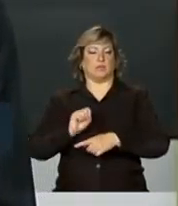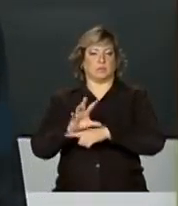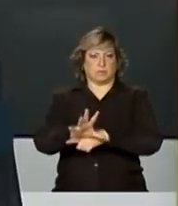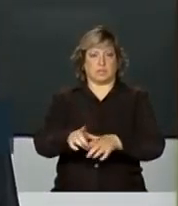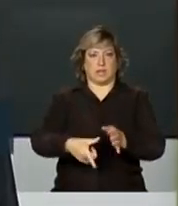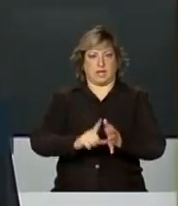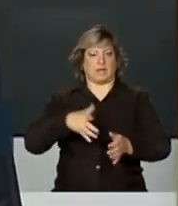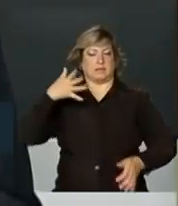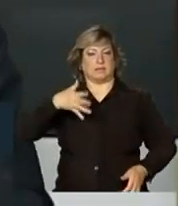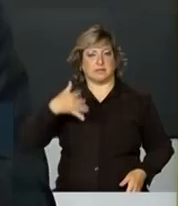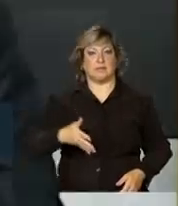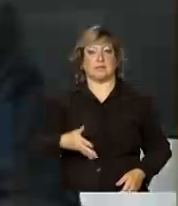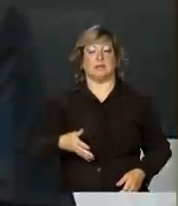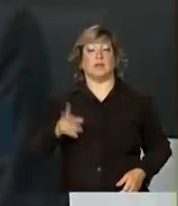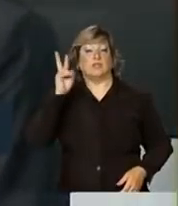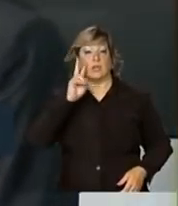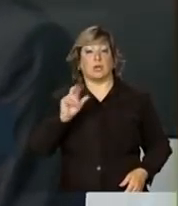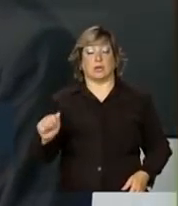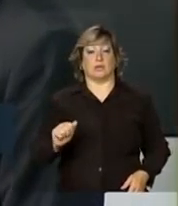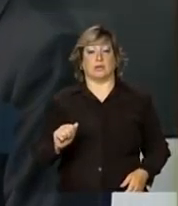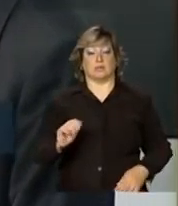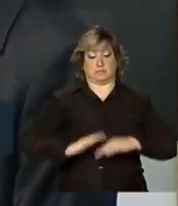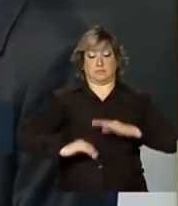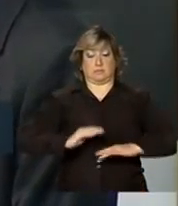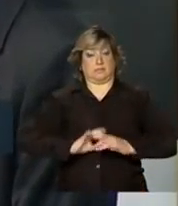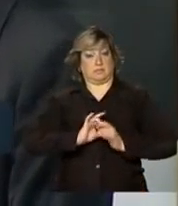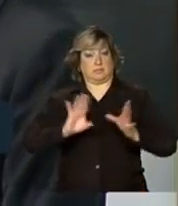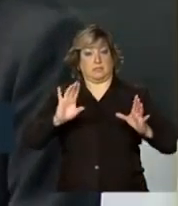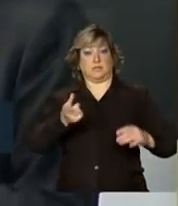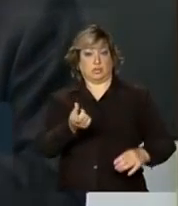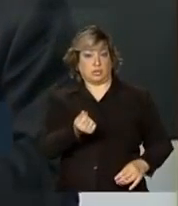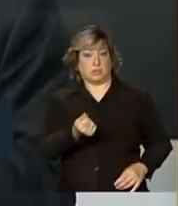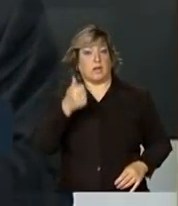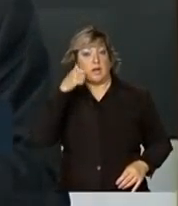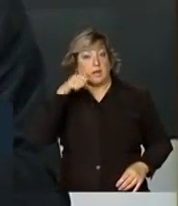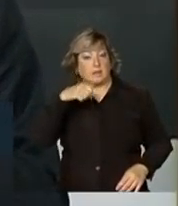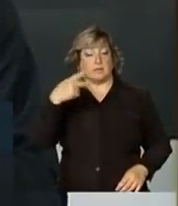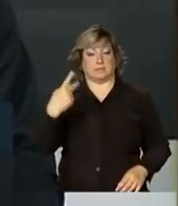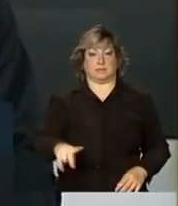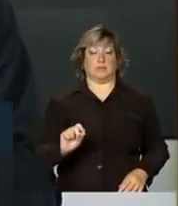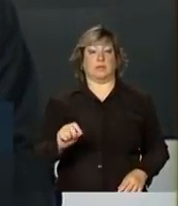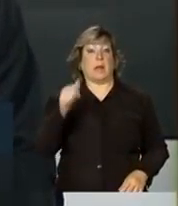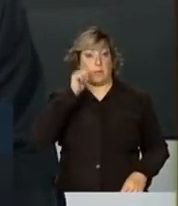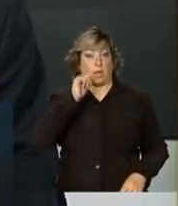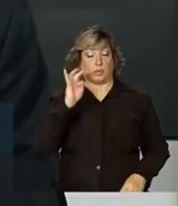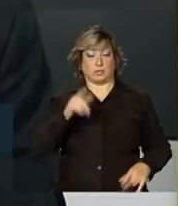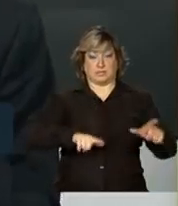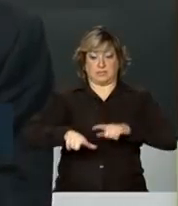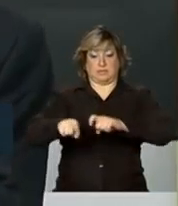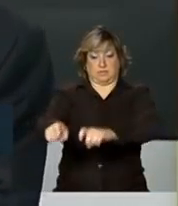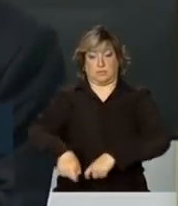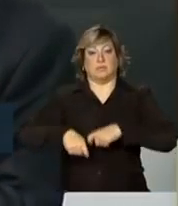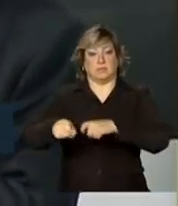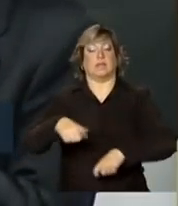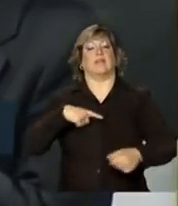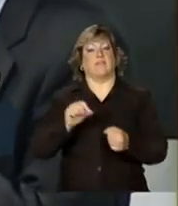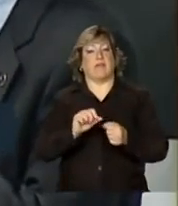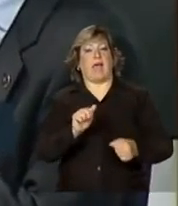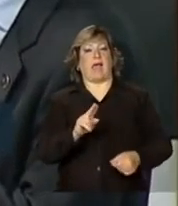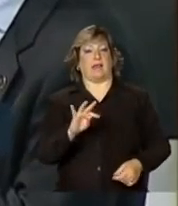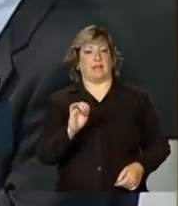vídeo, é o tema da autonomia econômica das mulheres. As mulheres hoje no rural, elas produzem